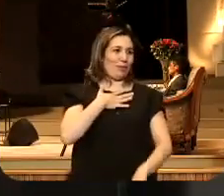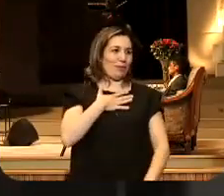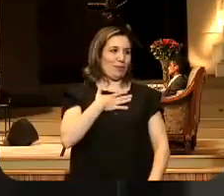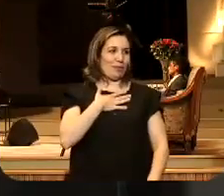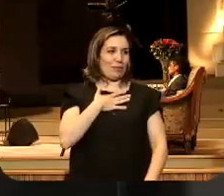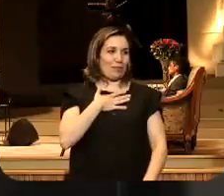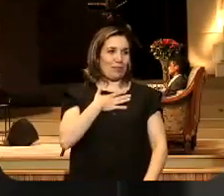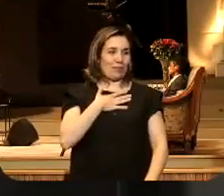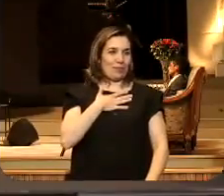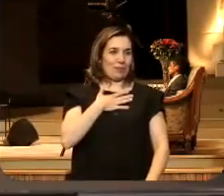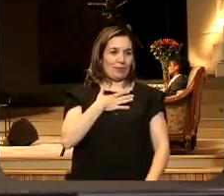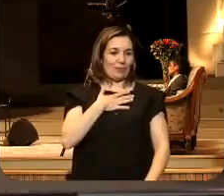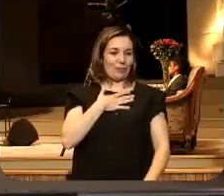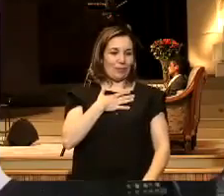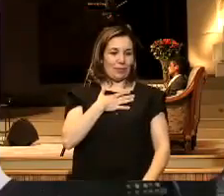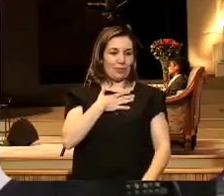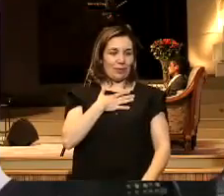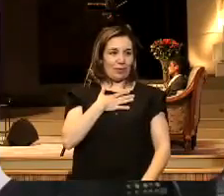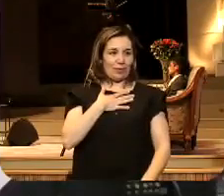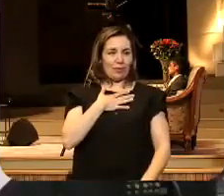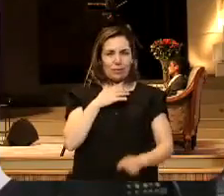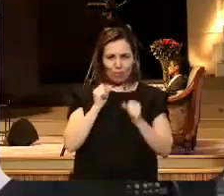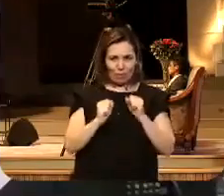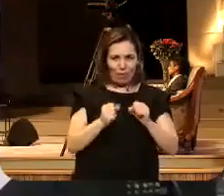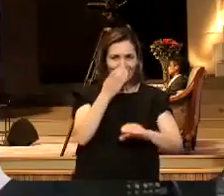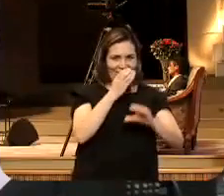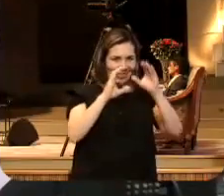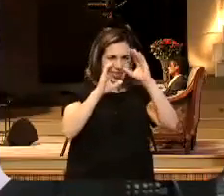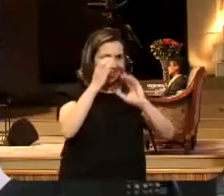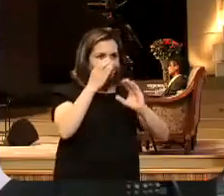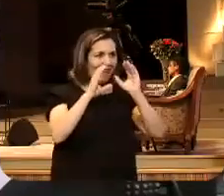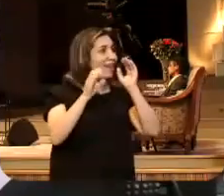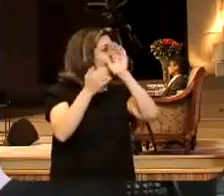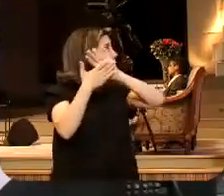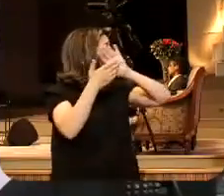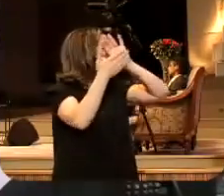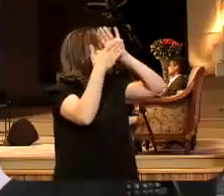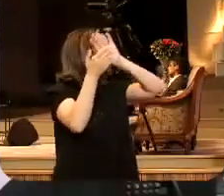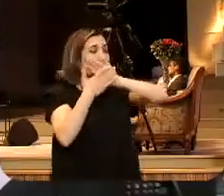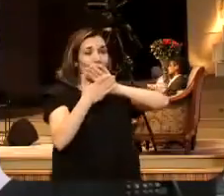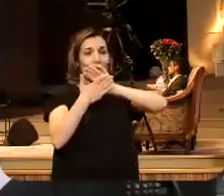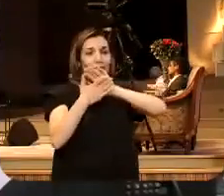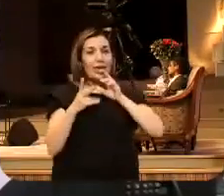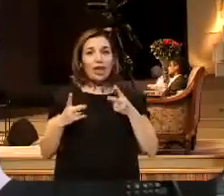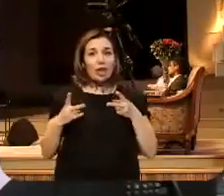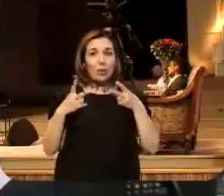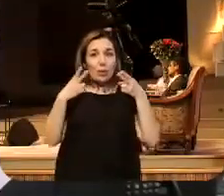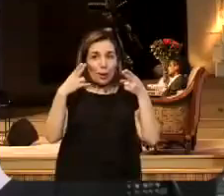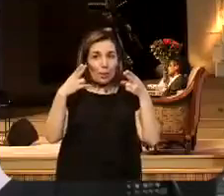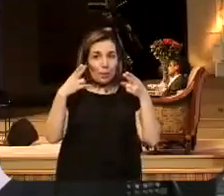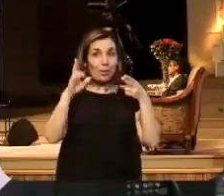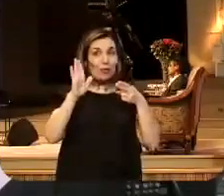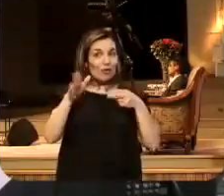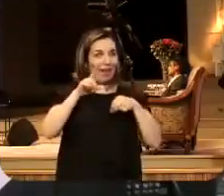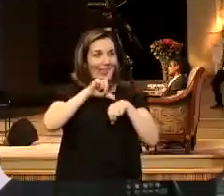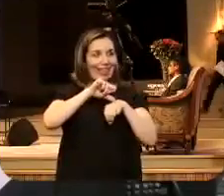deixa eu ouvir aí o Porque Ele Vive, Posso Crer no Amanhã. Eu estou terminando. Já passou os 2 minutos.